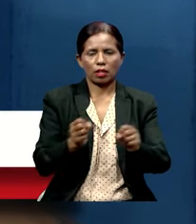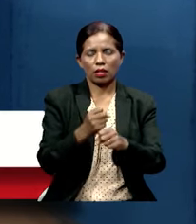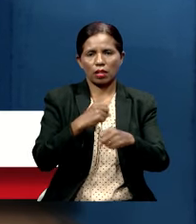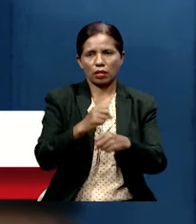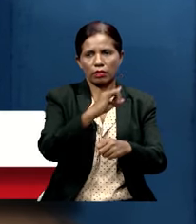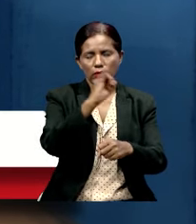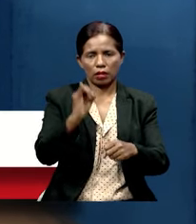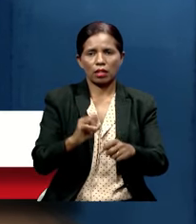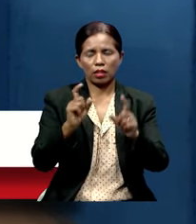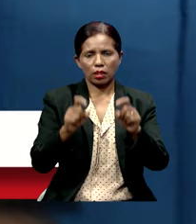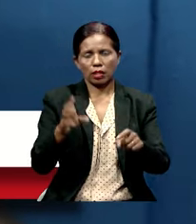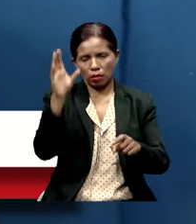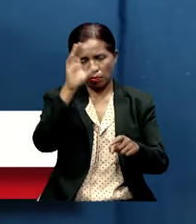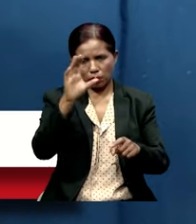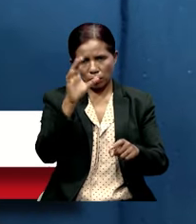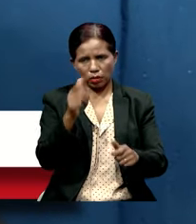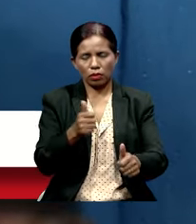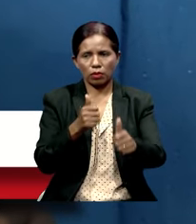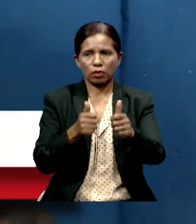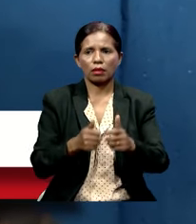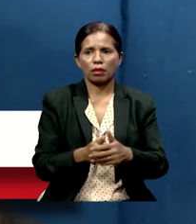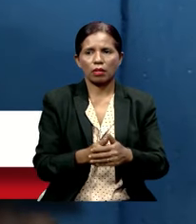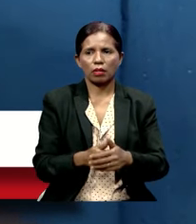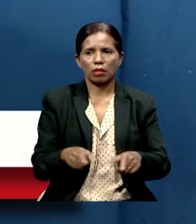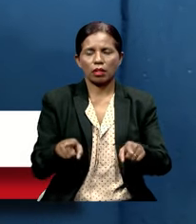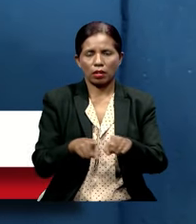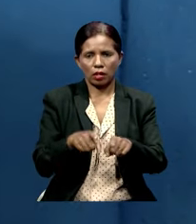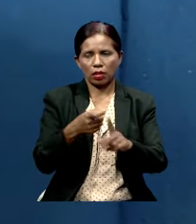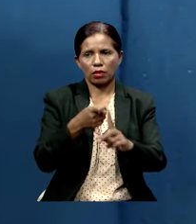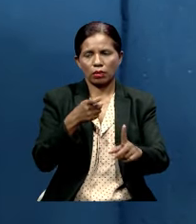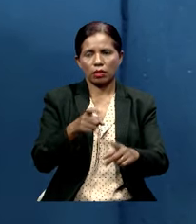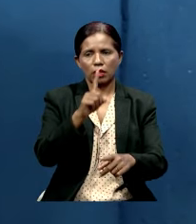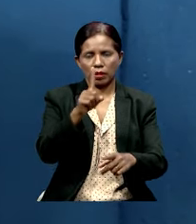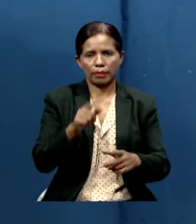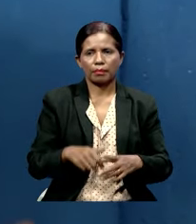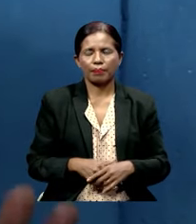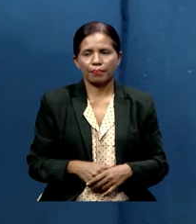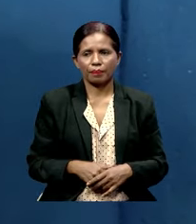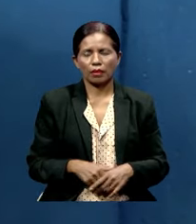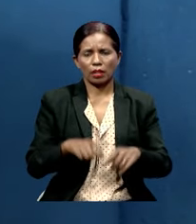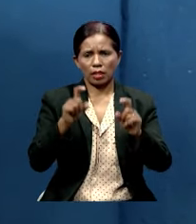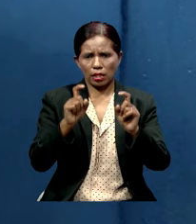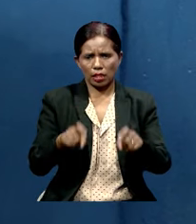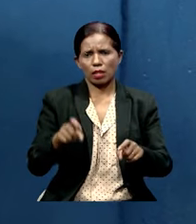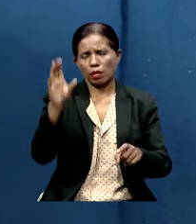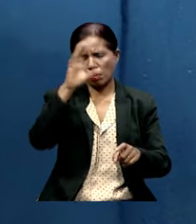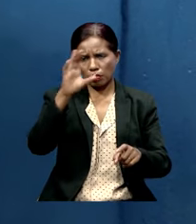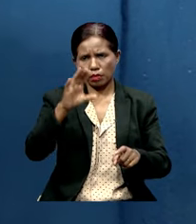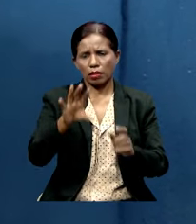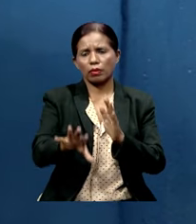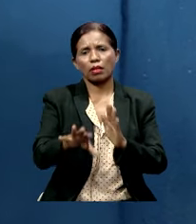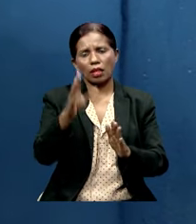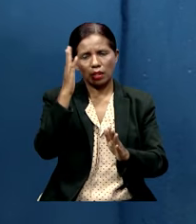E tem que buka tuto ni abo, ne haro esse ponto de vista ida. Mak tengke buka tuir, hori heta, hori identifika